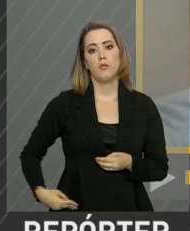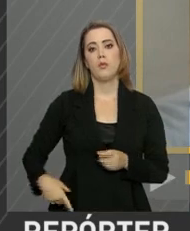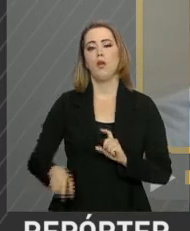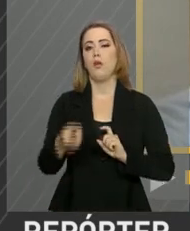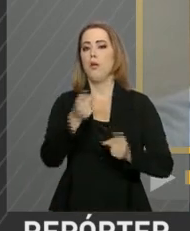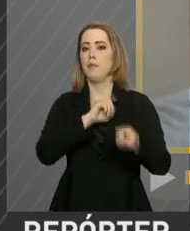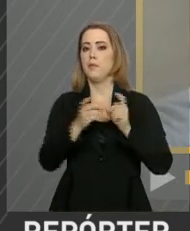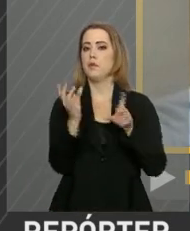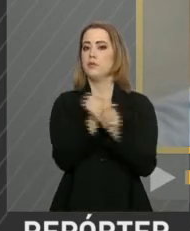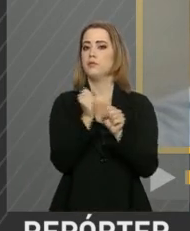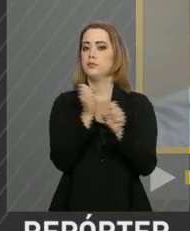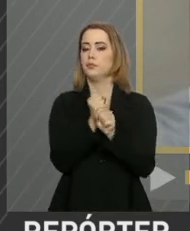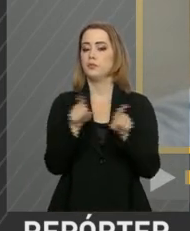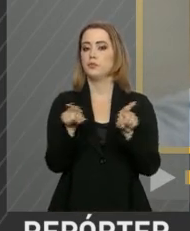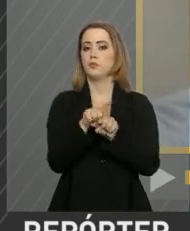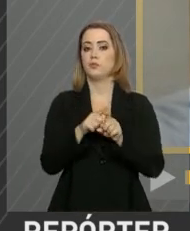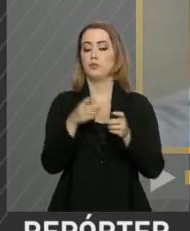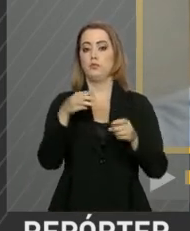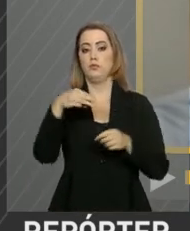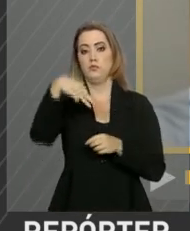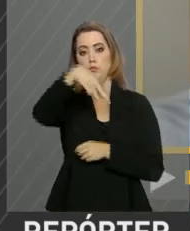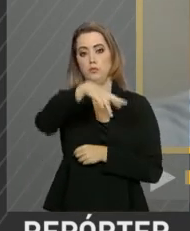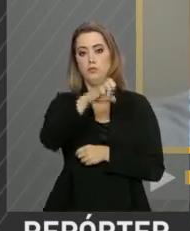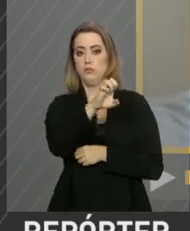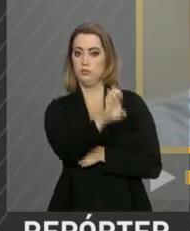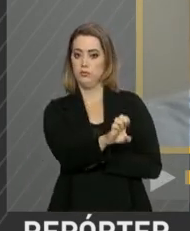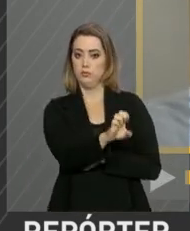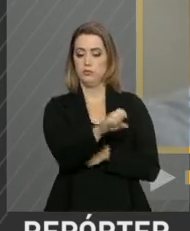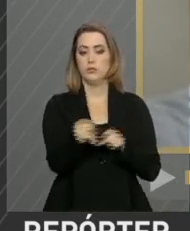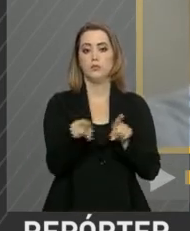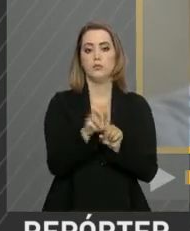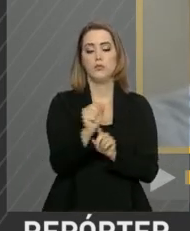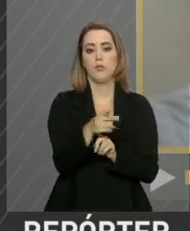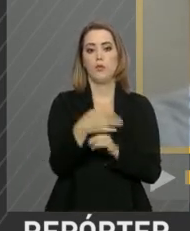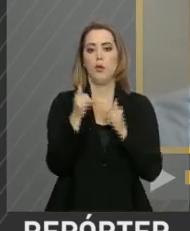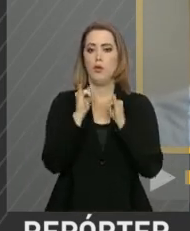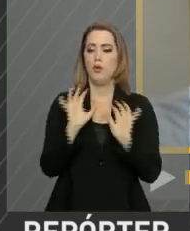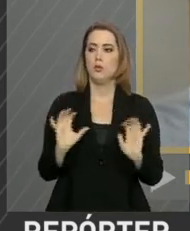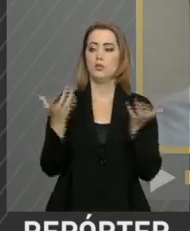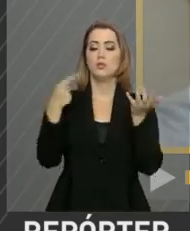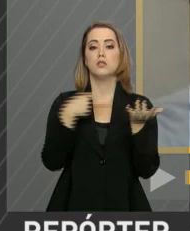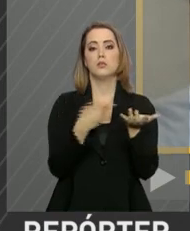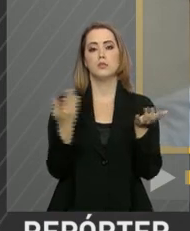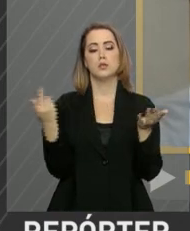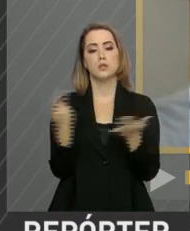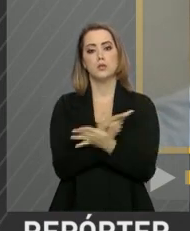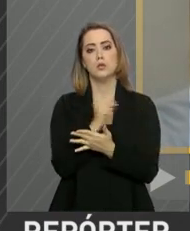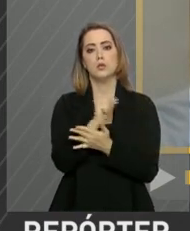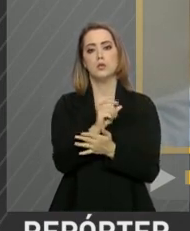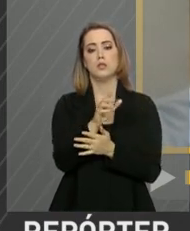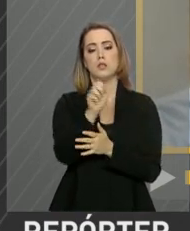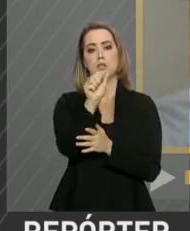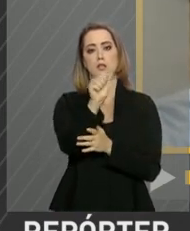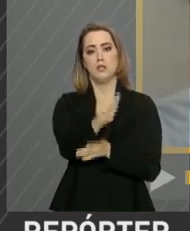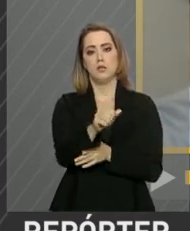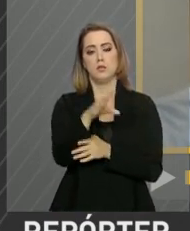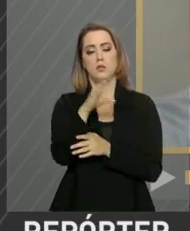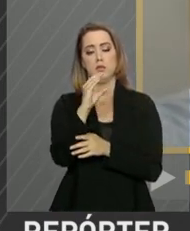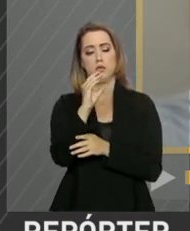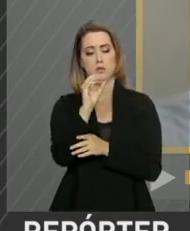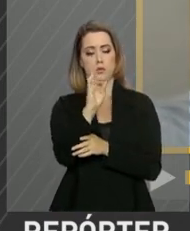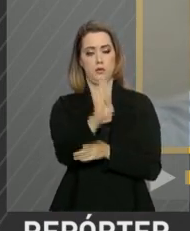e também o ministro das relações exteriores josé serra o evento é promovido pela associação brasileira da infraestrutura